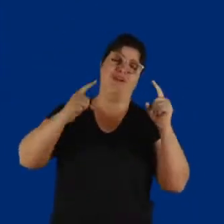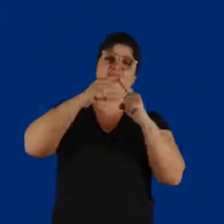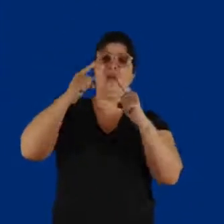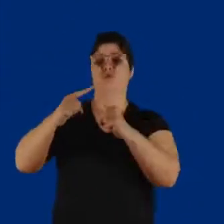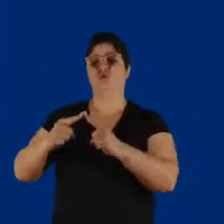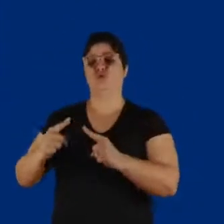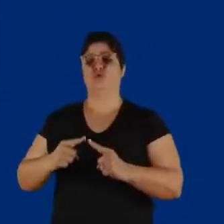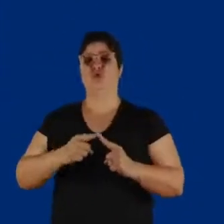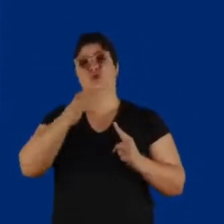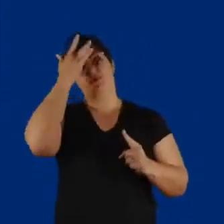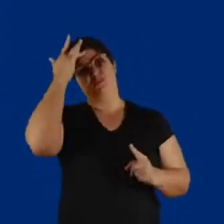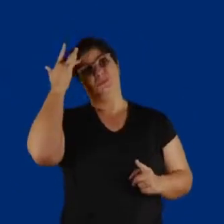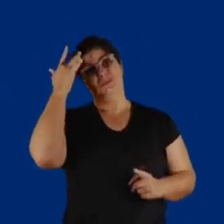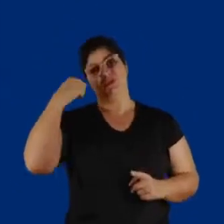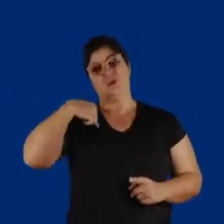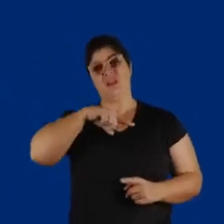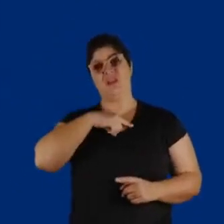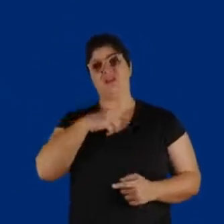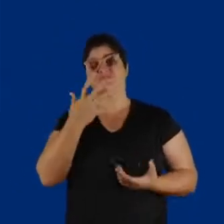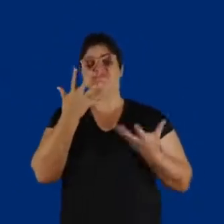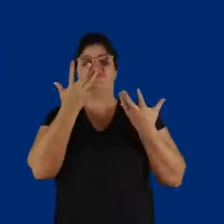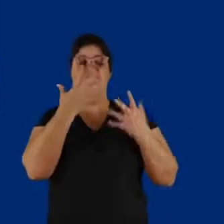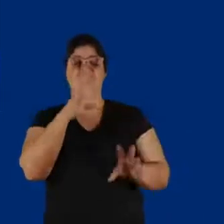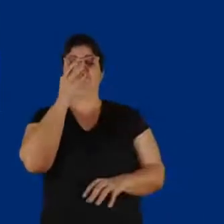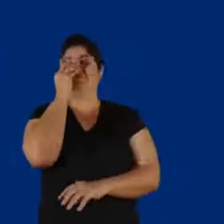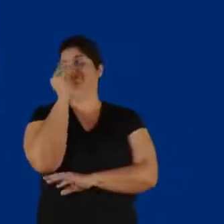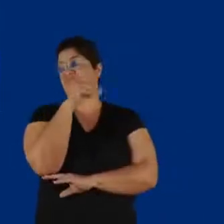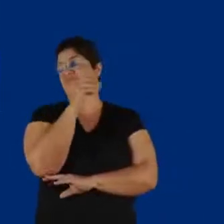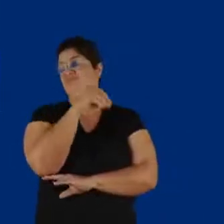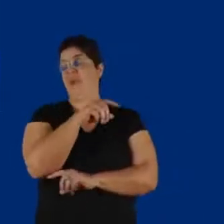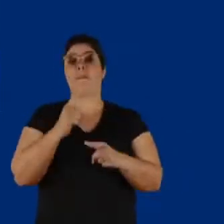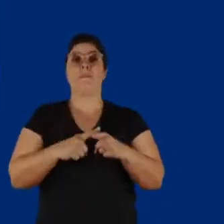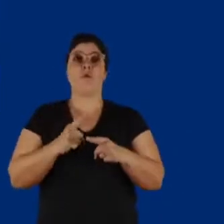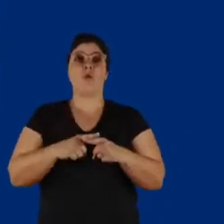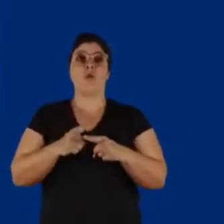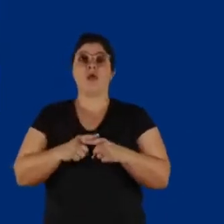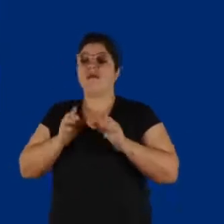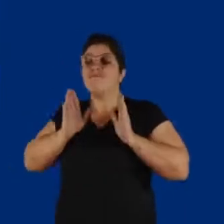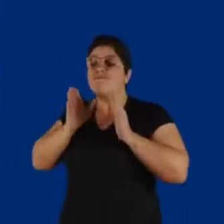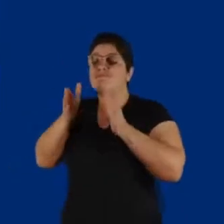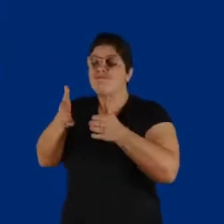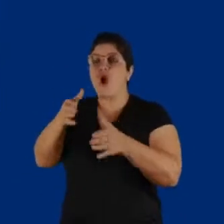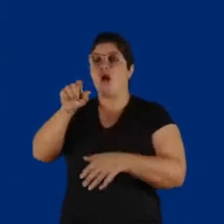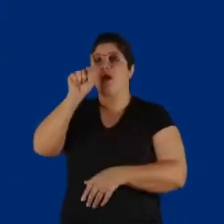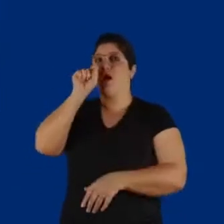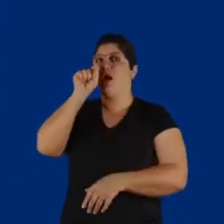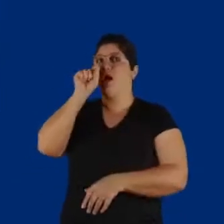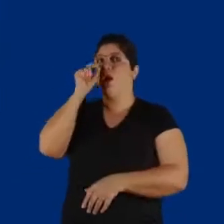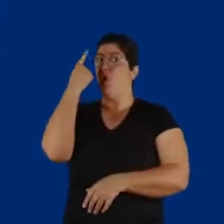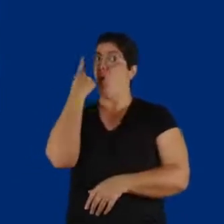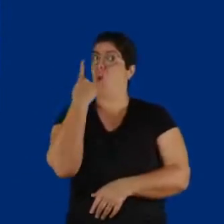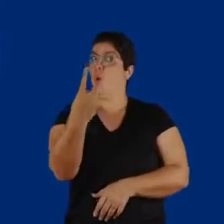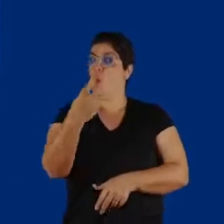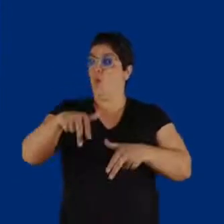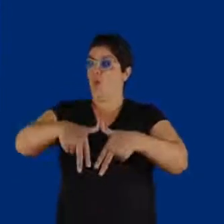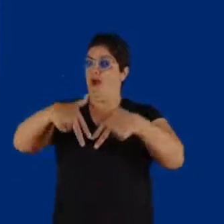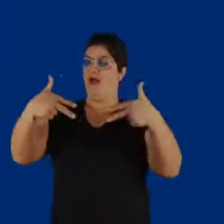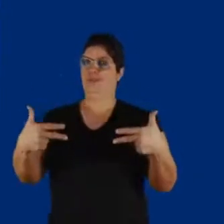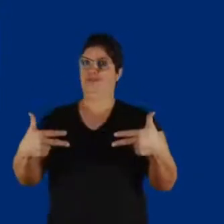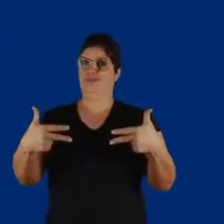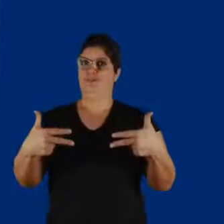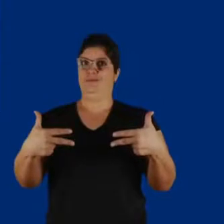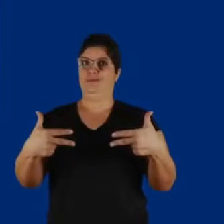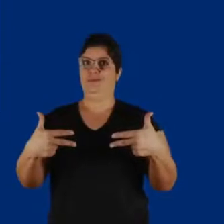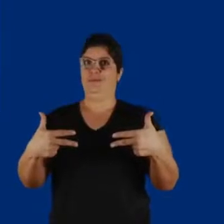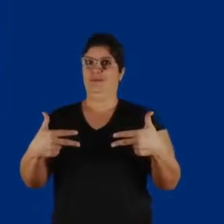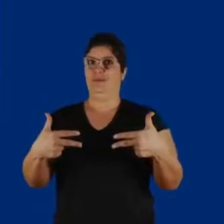a desvalorizar isso, né, por causa do nosso etnocentrismo, como bem lembrou a Jasmine. Né, a gente é eurocêntrico,